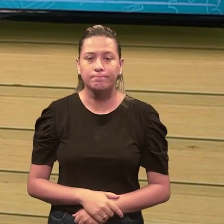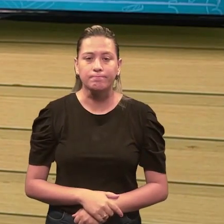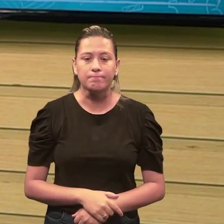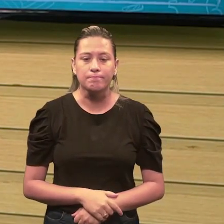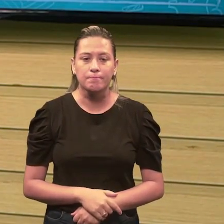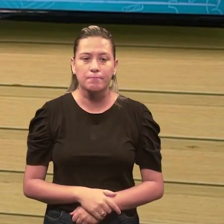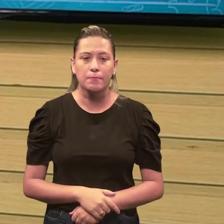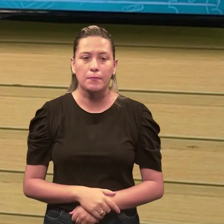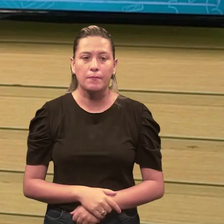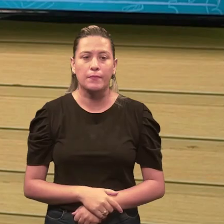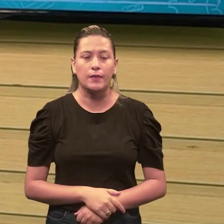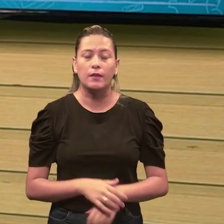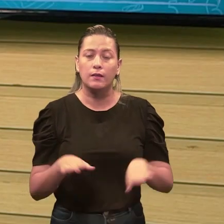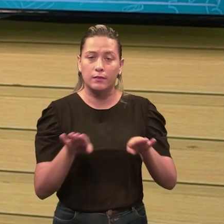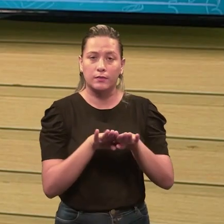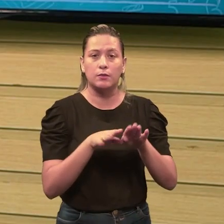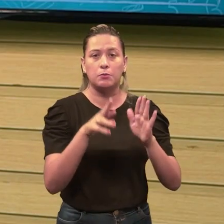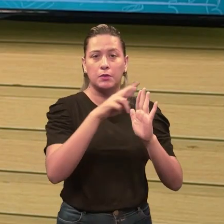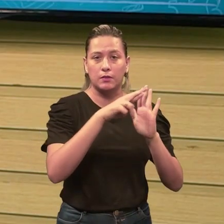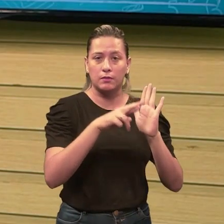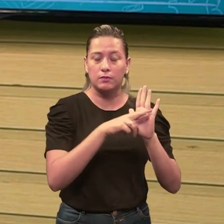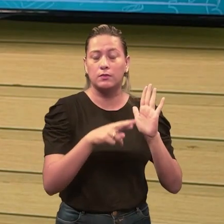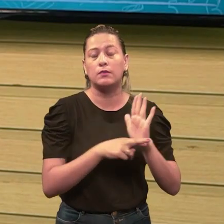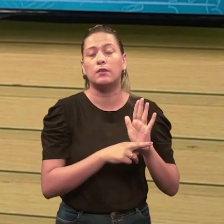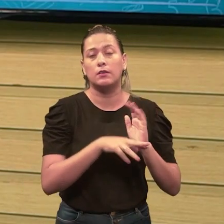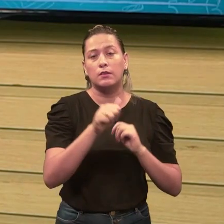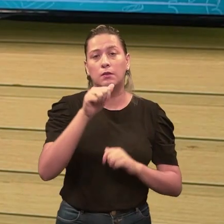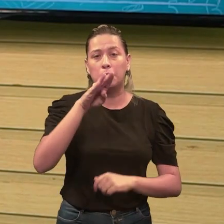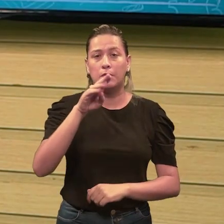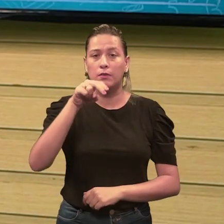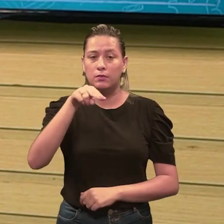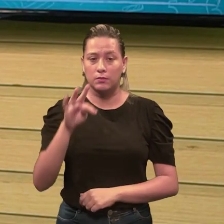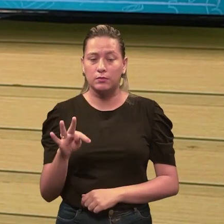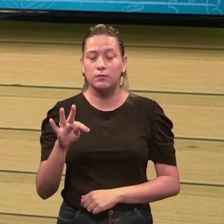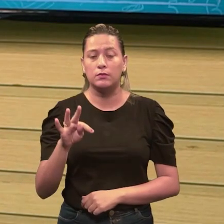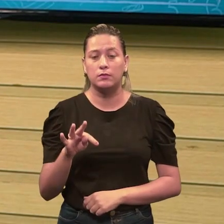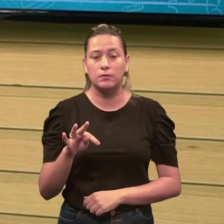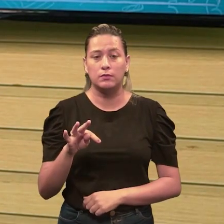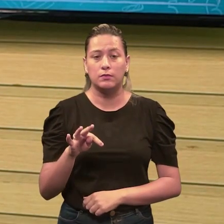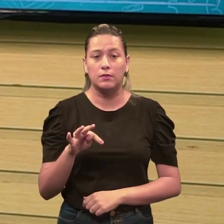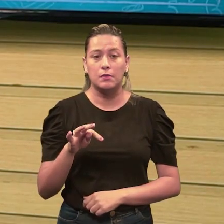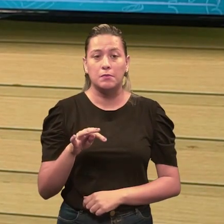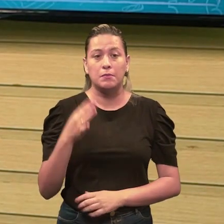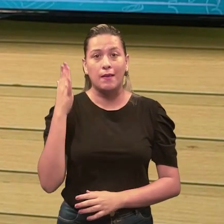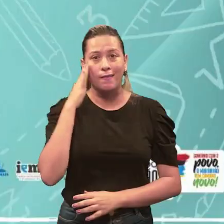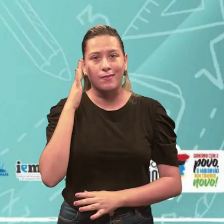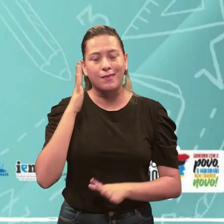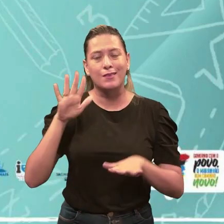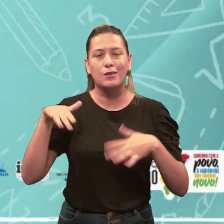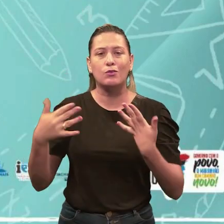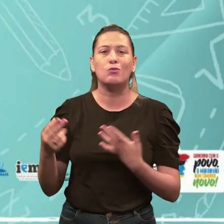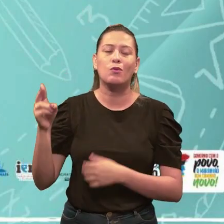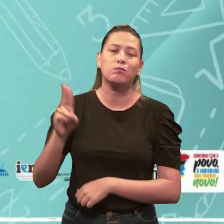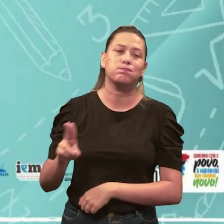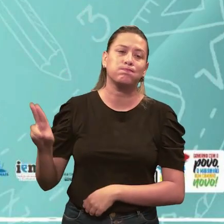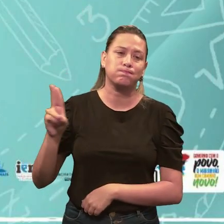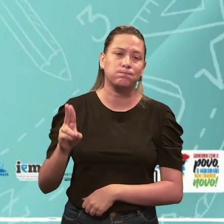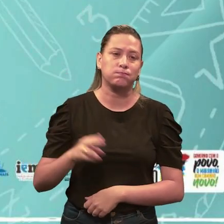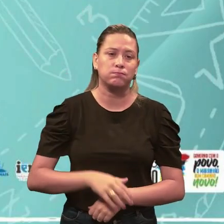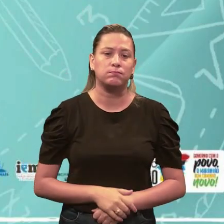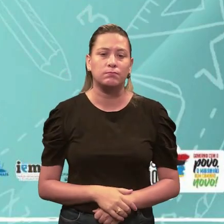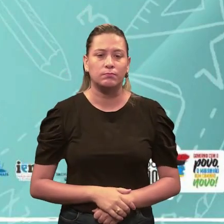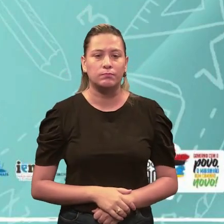E a norma da BNT, para poder, na hora de utilizar, saber quais. Cruzamento também